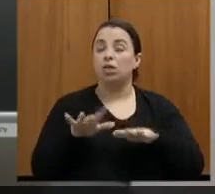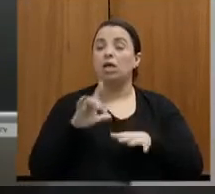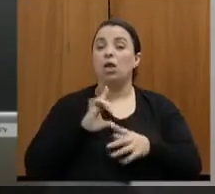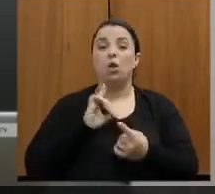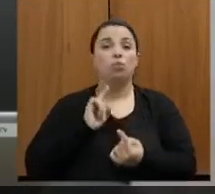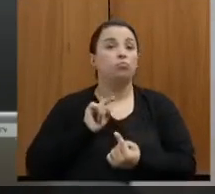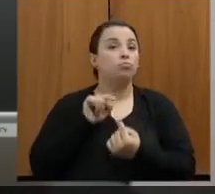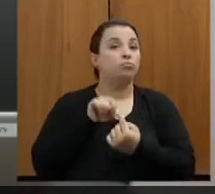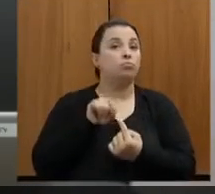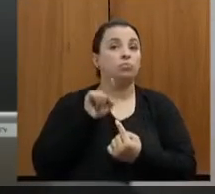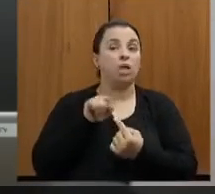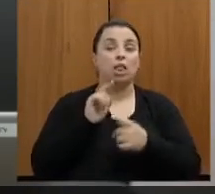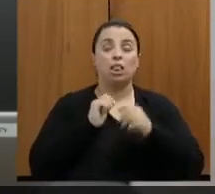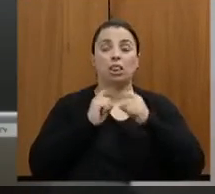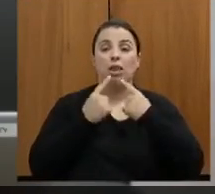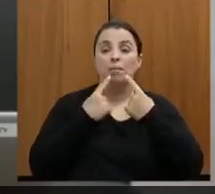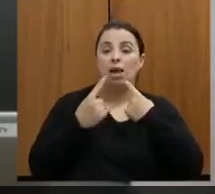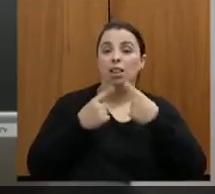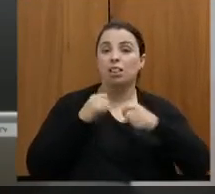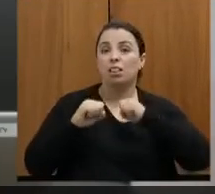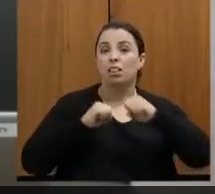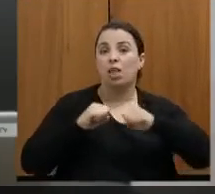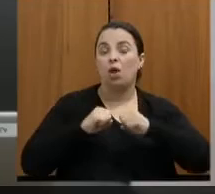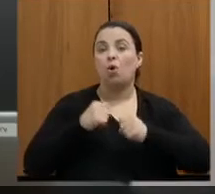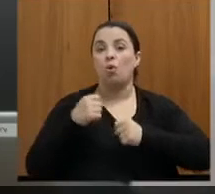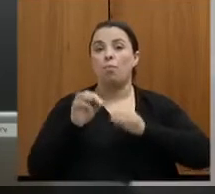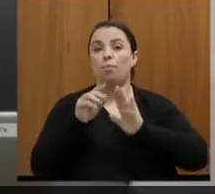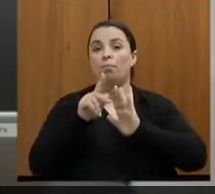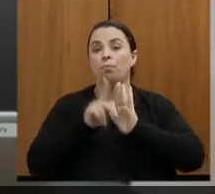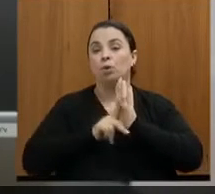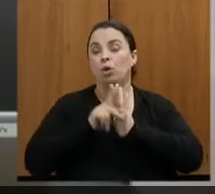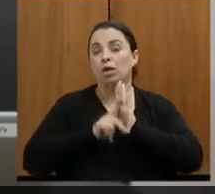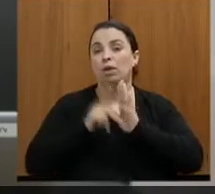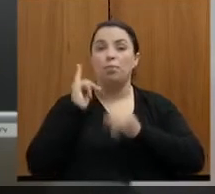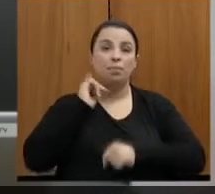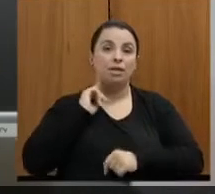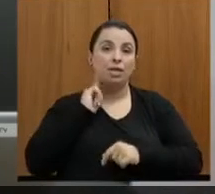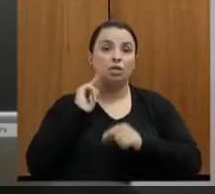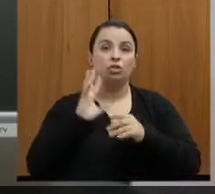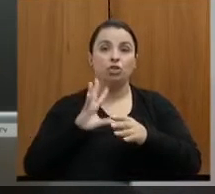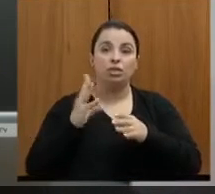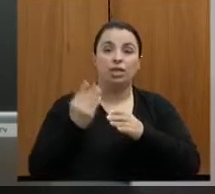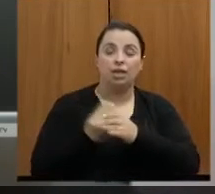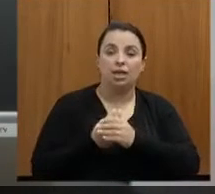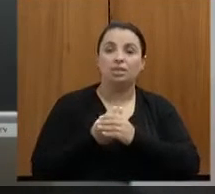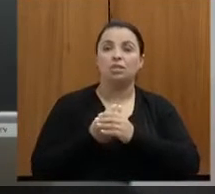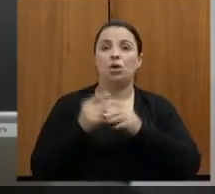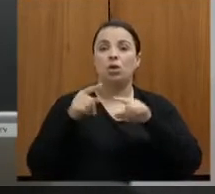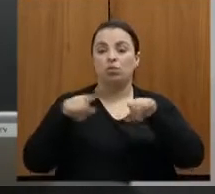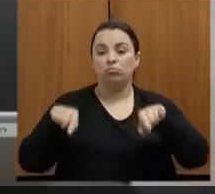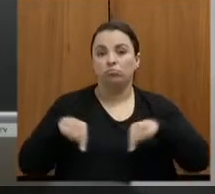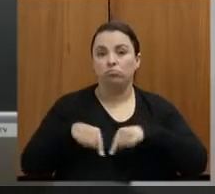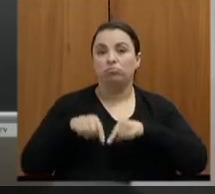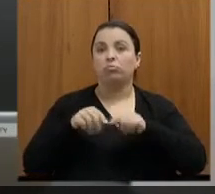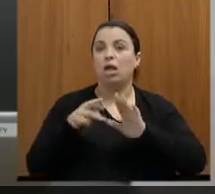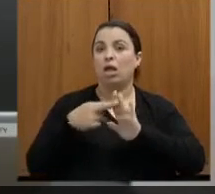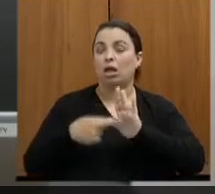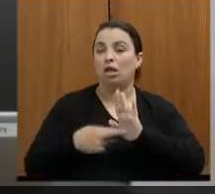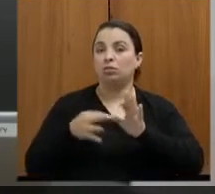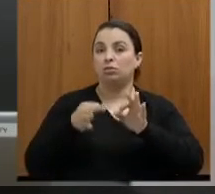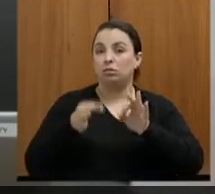finalidade debater o Programa Mineiro de Integração e Regularização Territorial Minas Reurb,